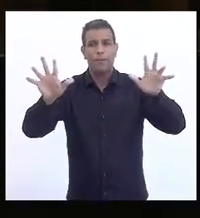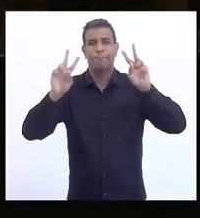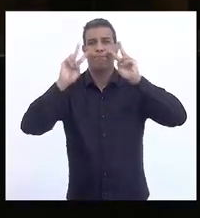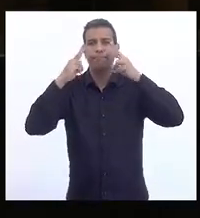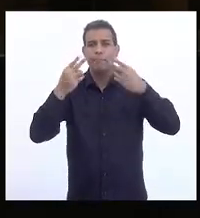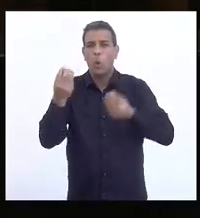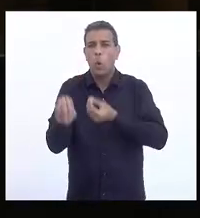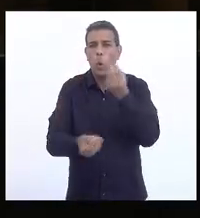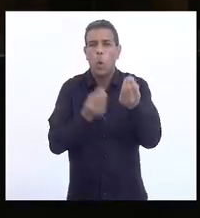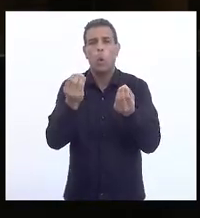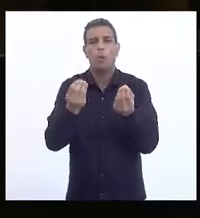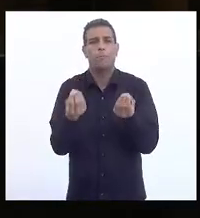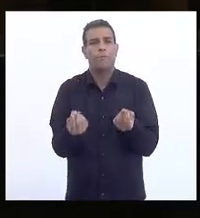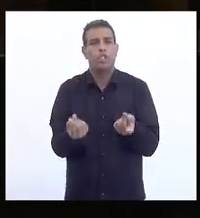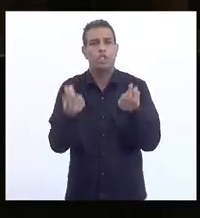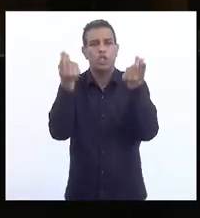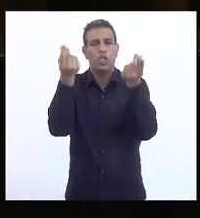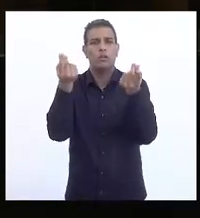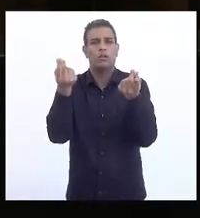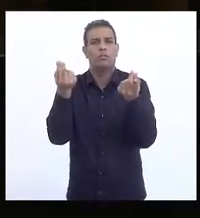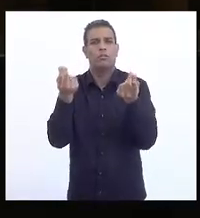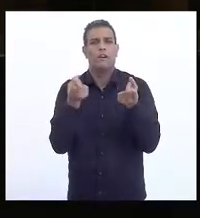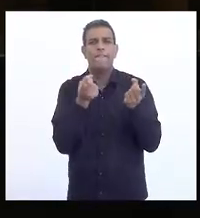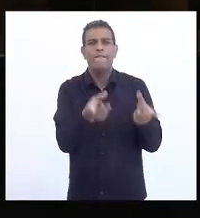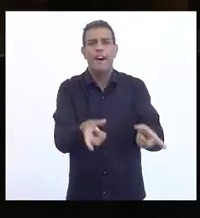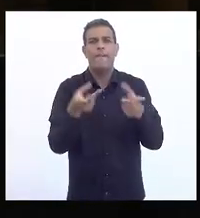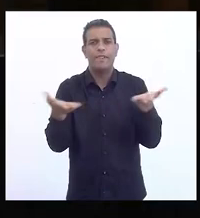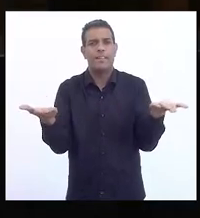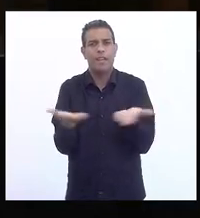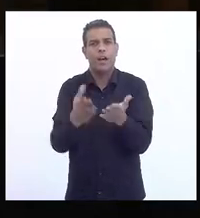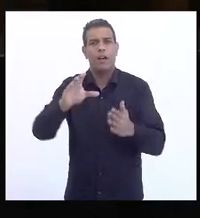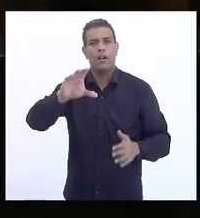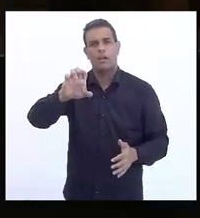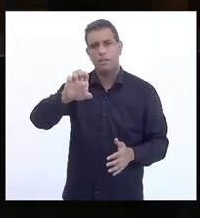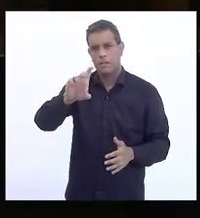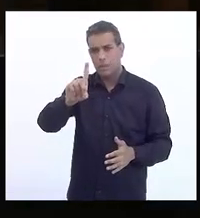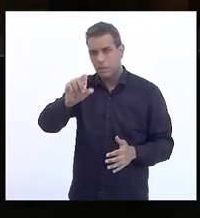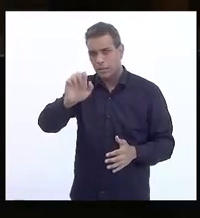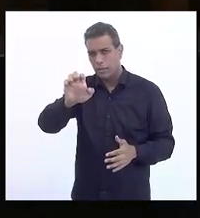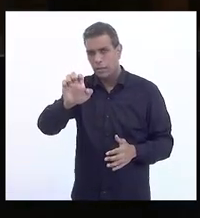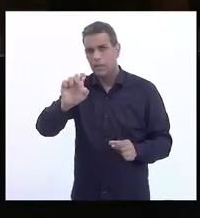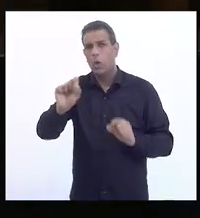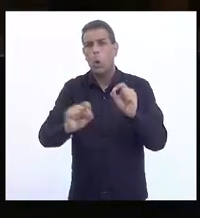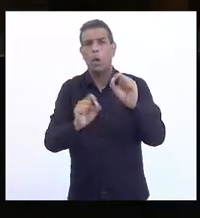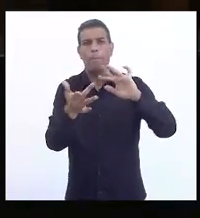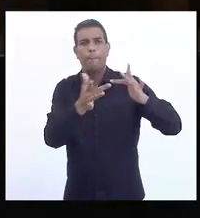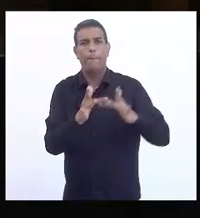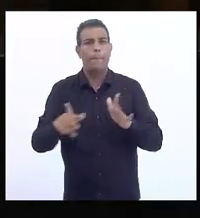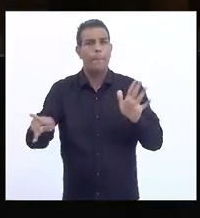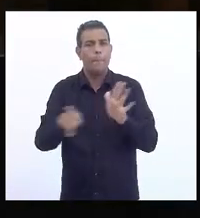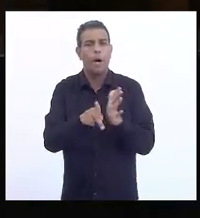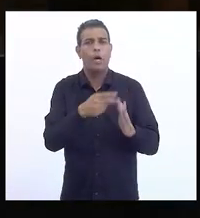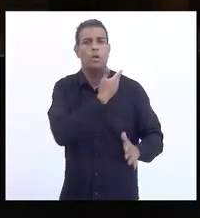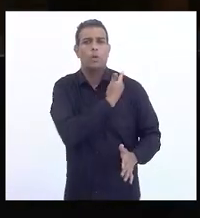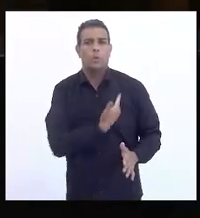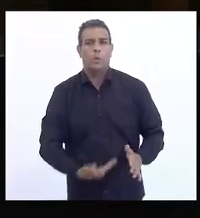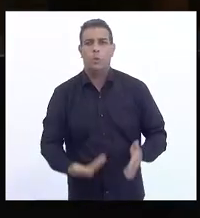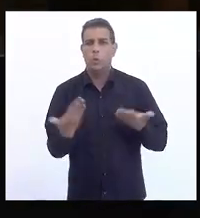de como o dinheiro com a venda da SEDAI vai ser articulado pelo governo do